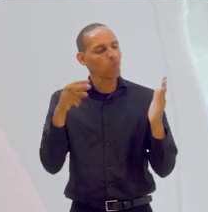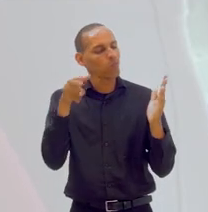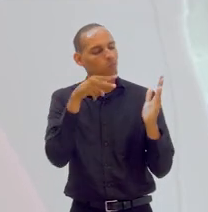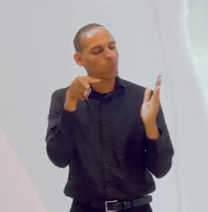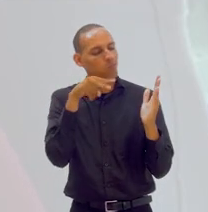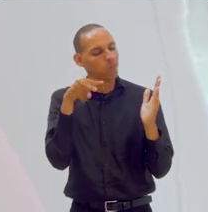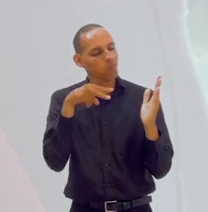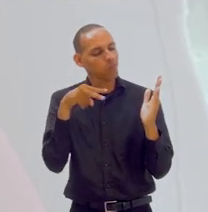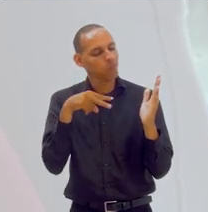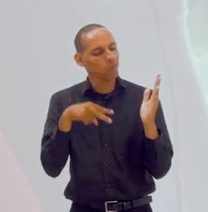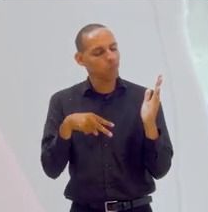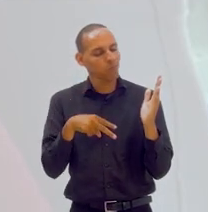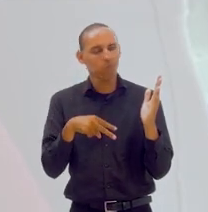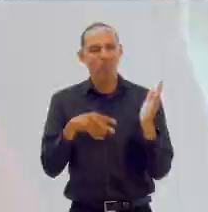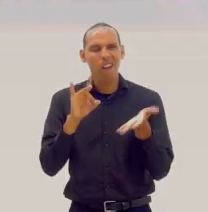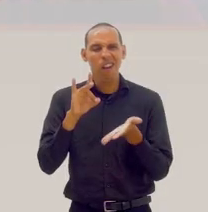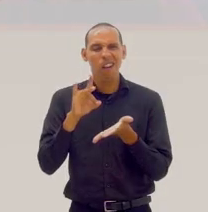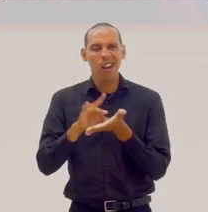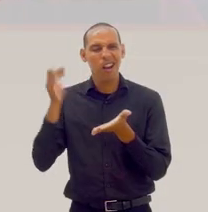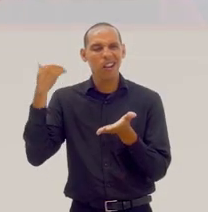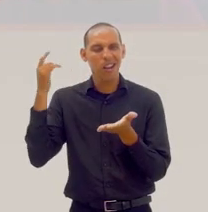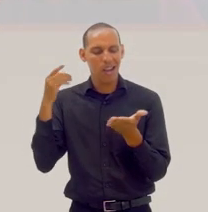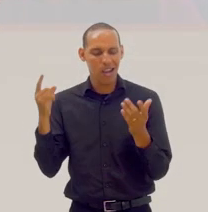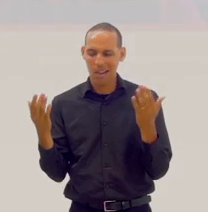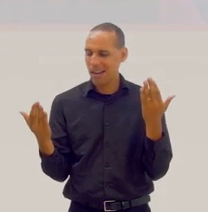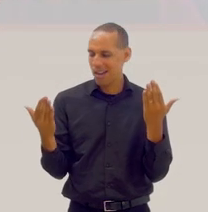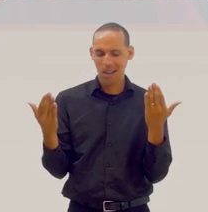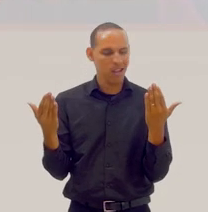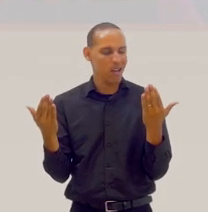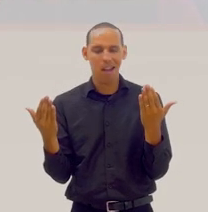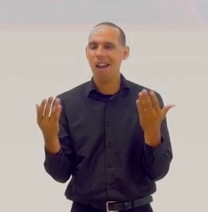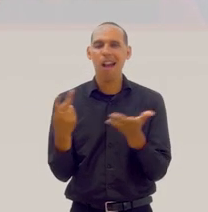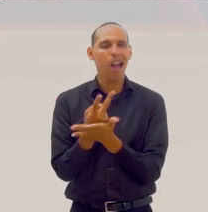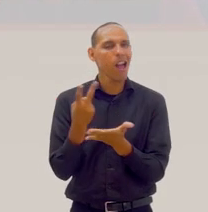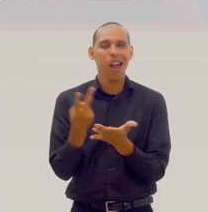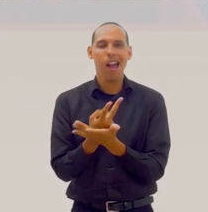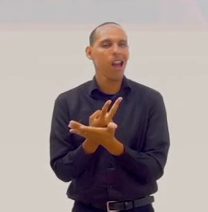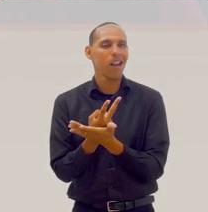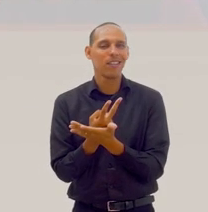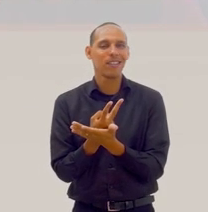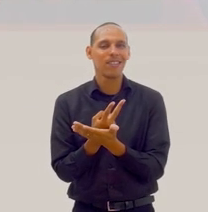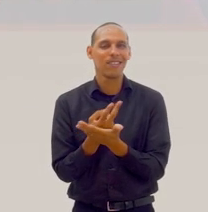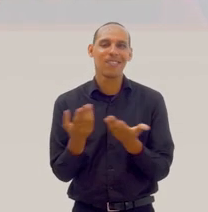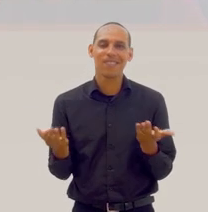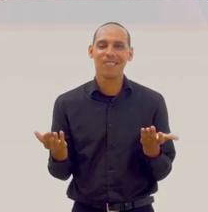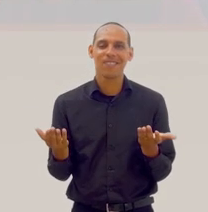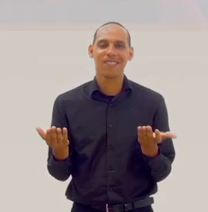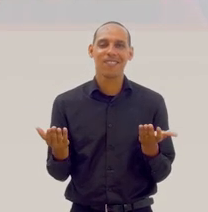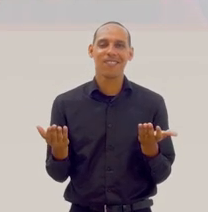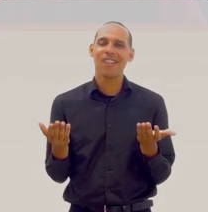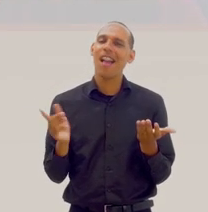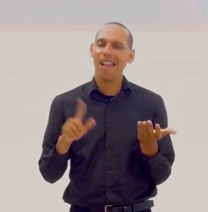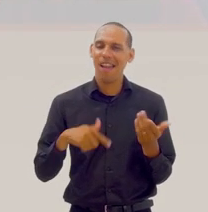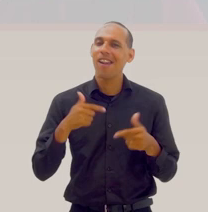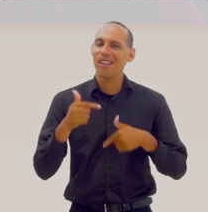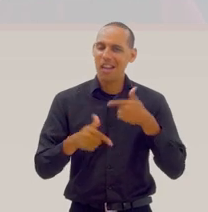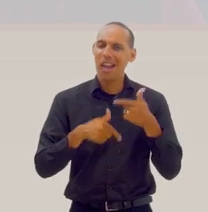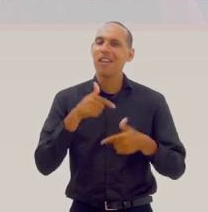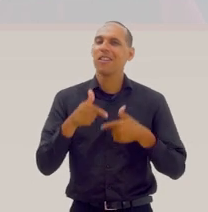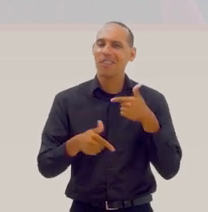revisitamos os originais e confrontamos, e havia realmente erros de cópia. E então, foi um